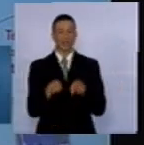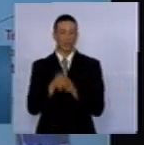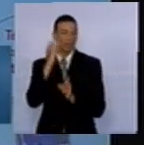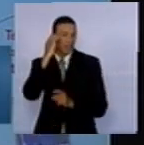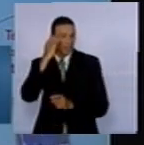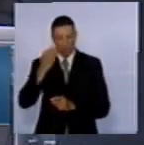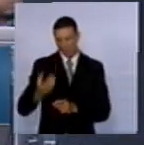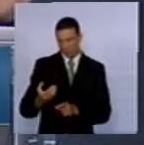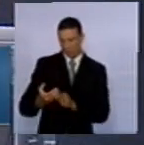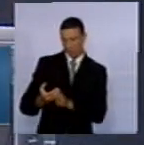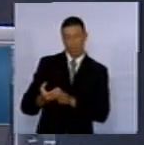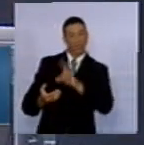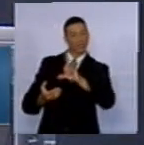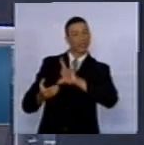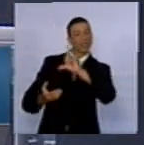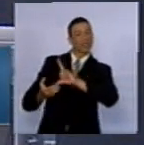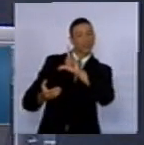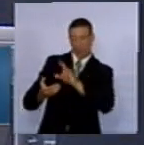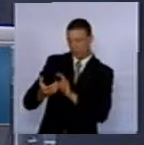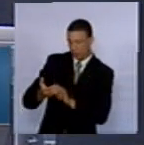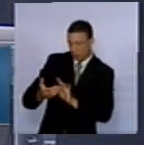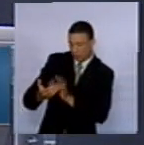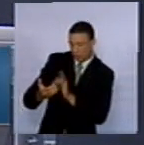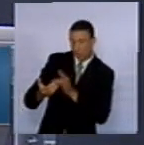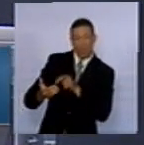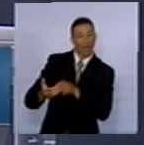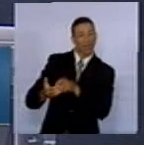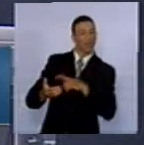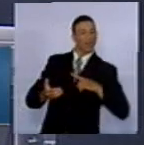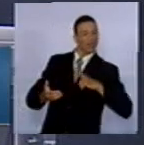a televisão móvel mas